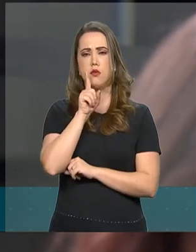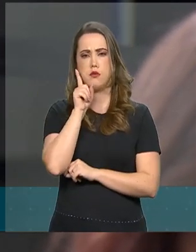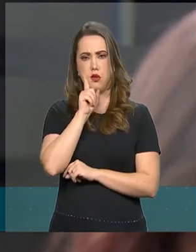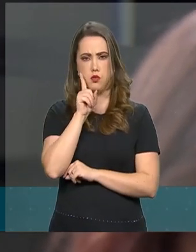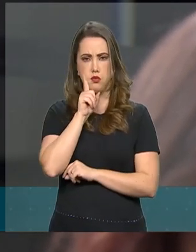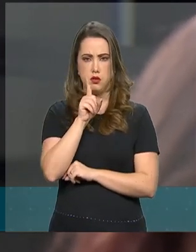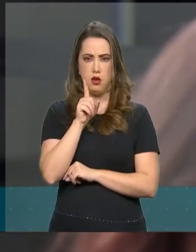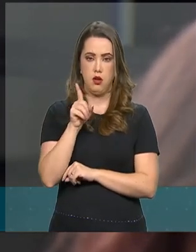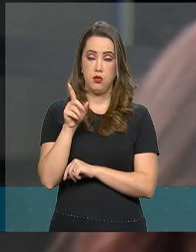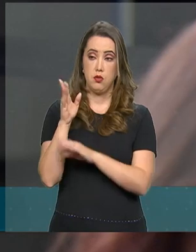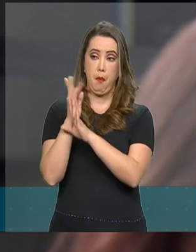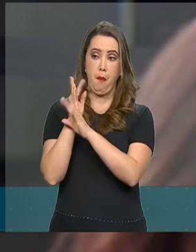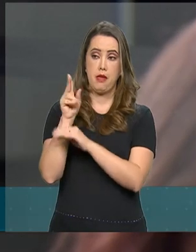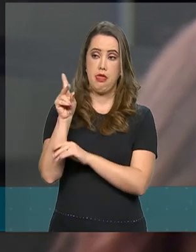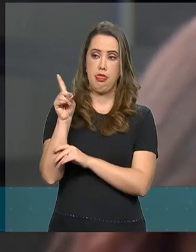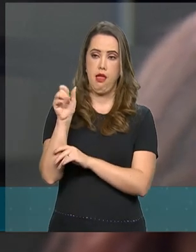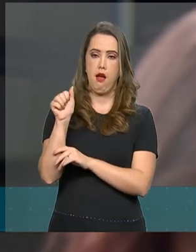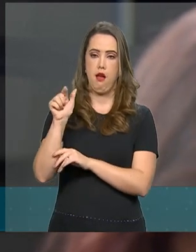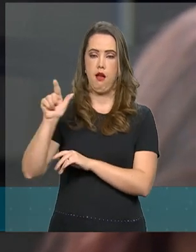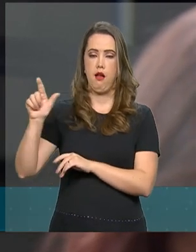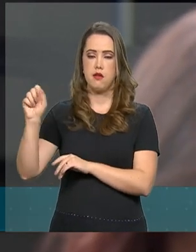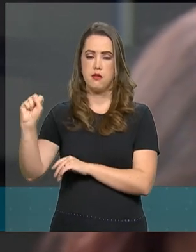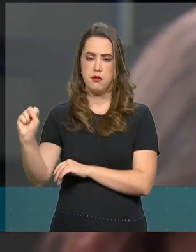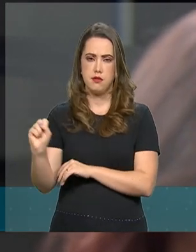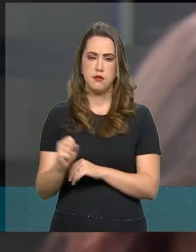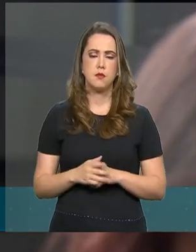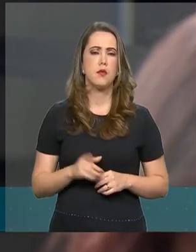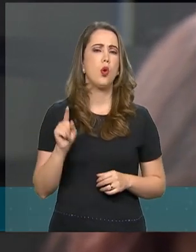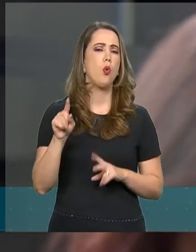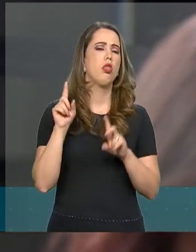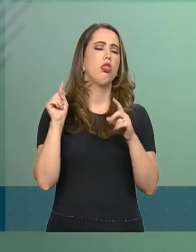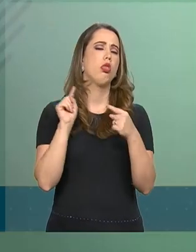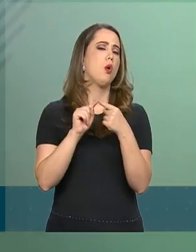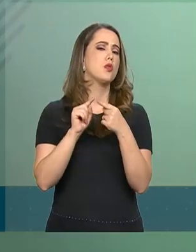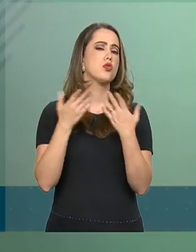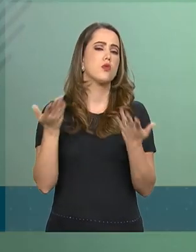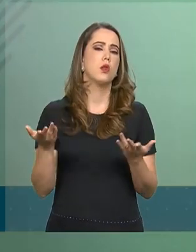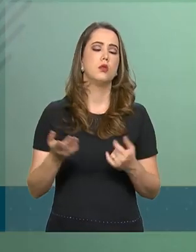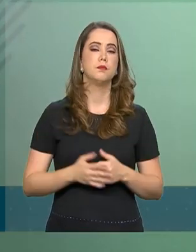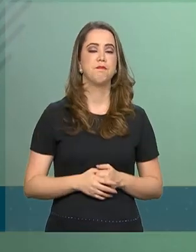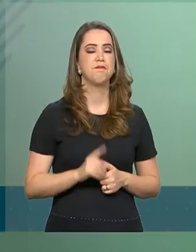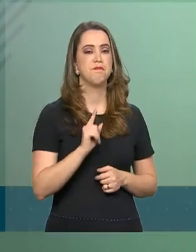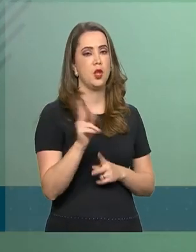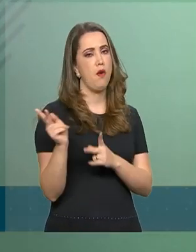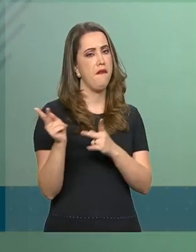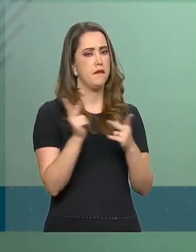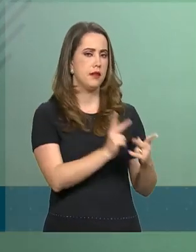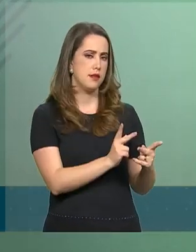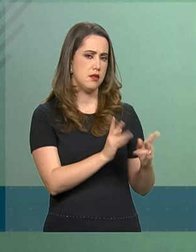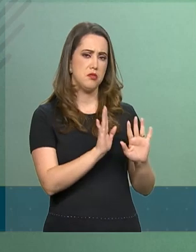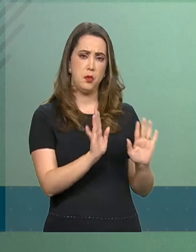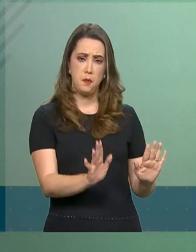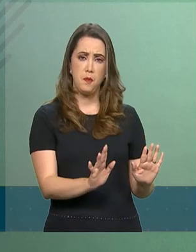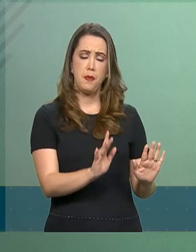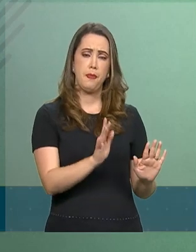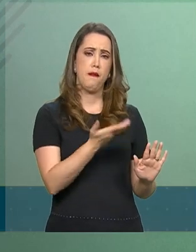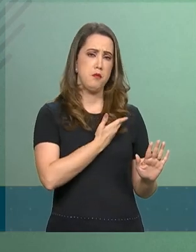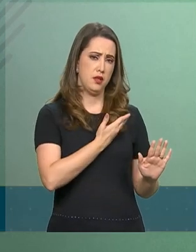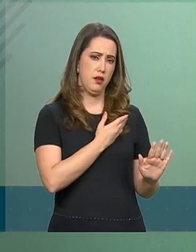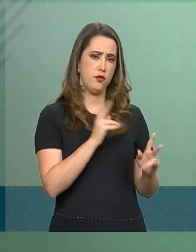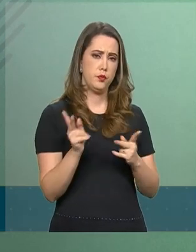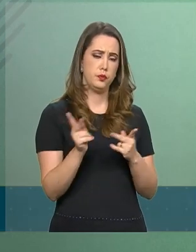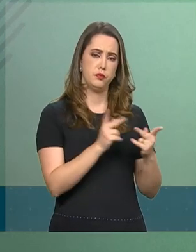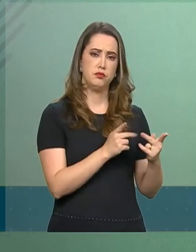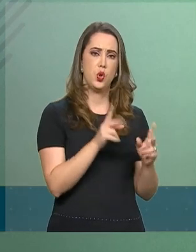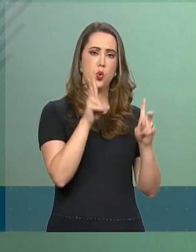desse encontro represente espera obter é dessa reunião é principalmente uma visita de cortesia com relação à